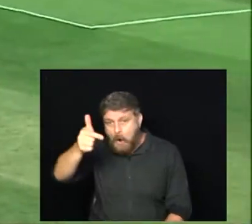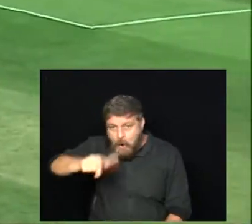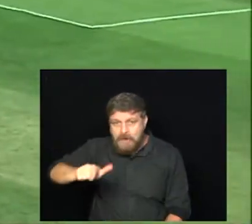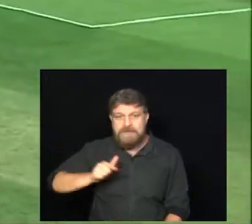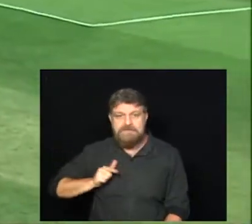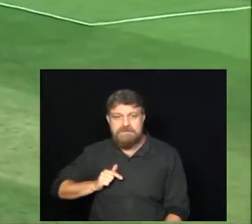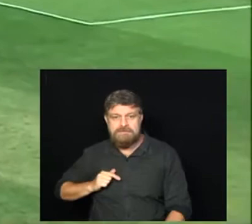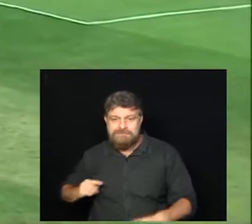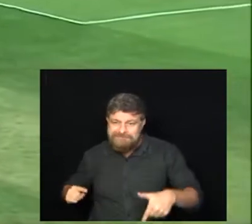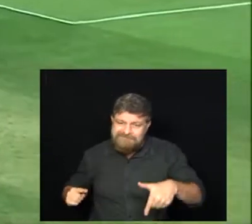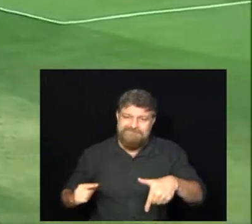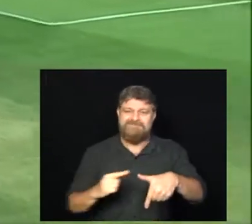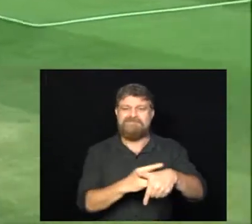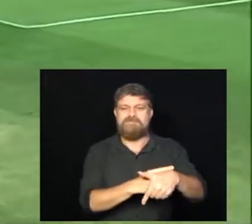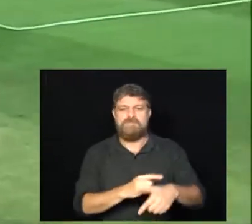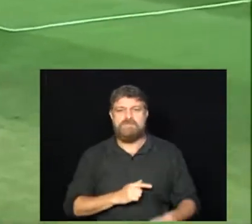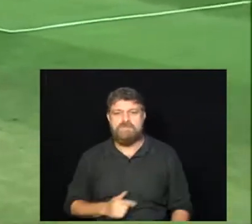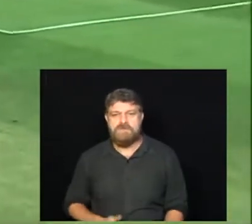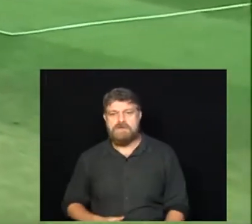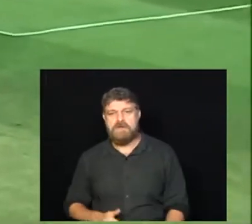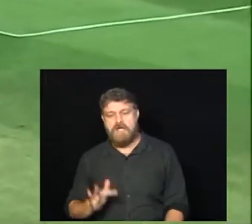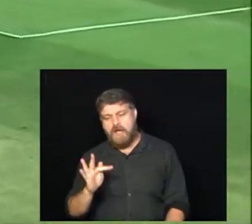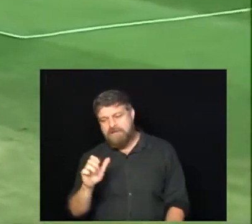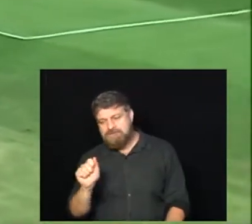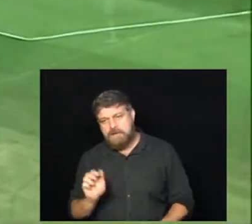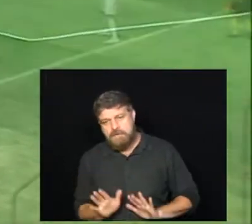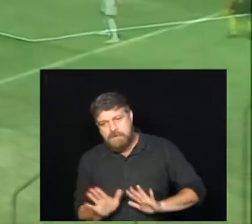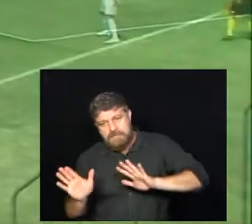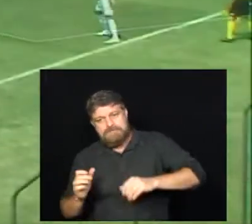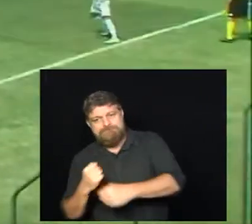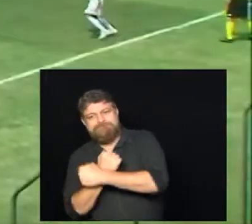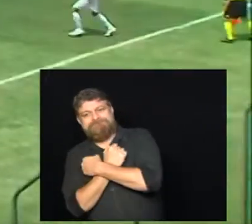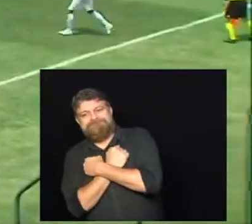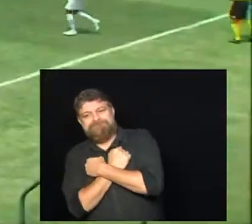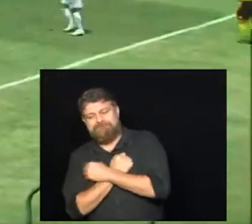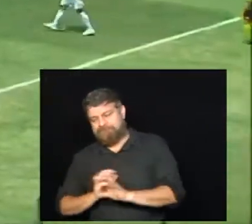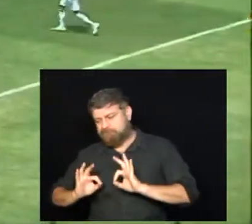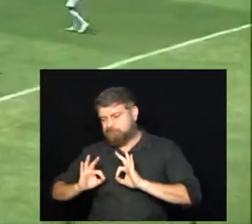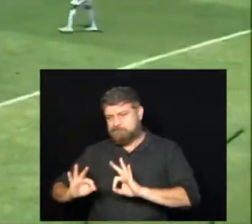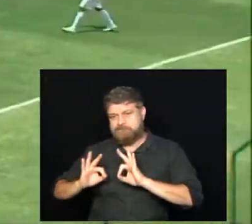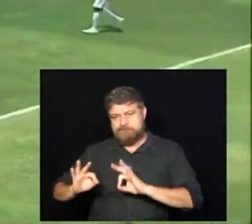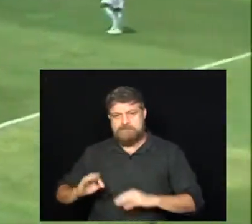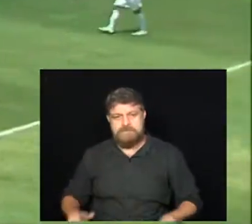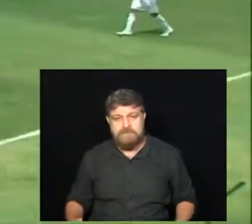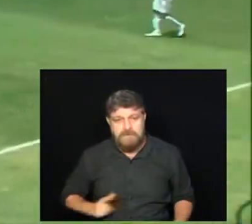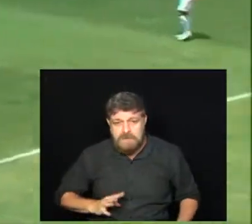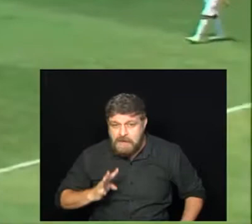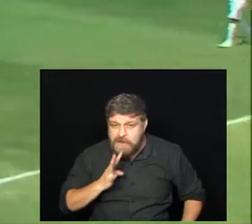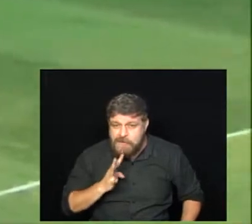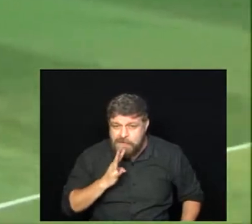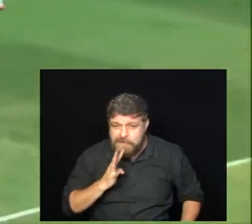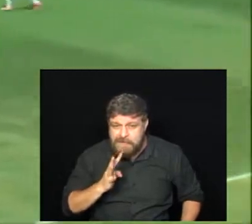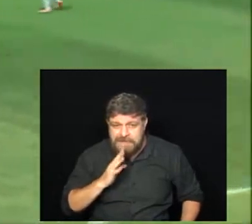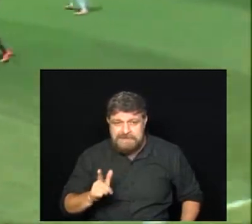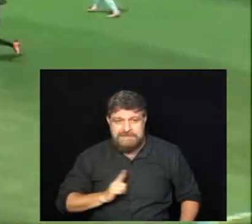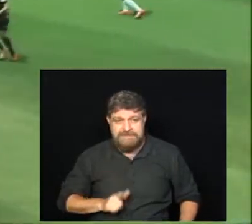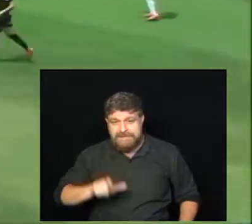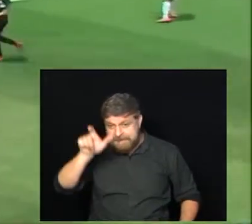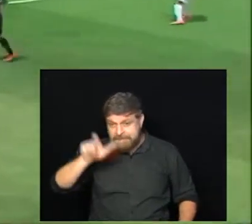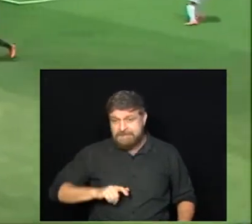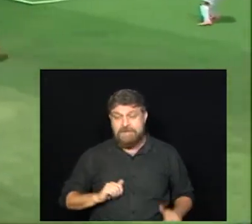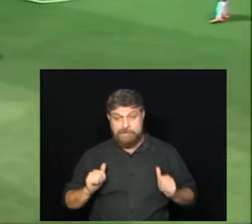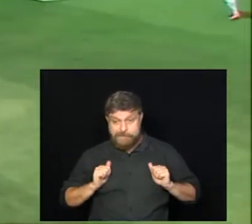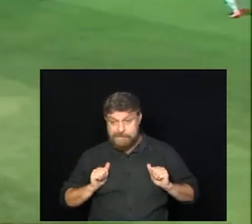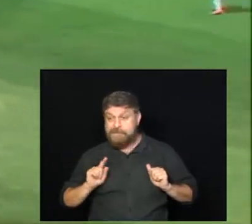chutou, mas Fábio estava em excelente manhã. Você conhece aquele ditado, quem não faz